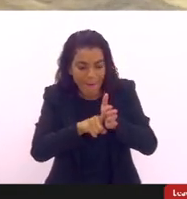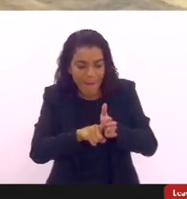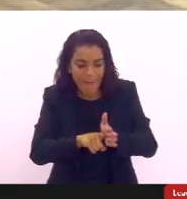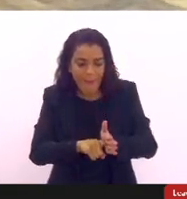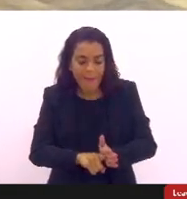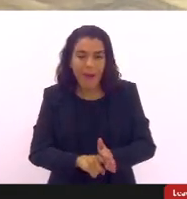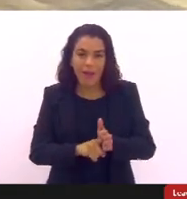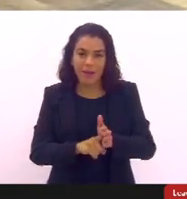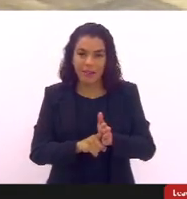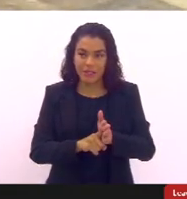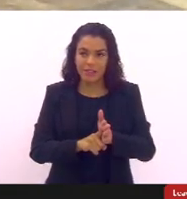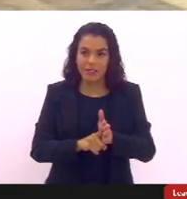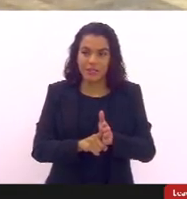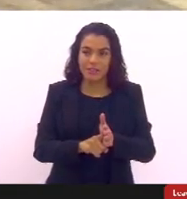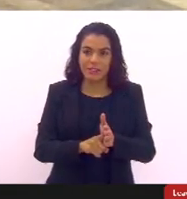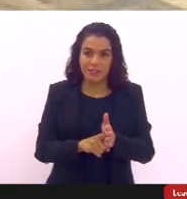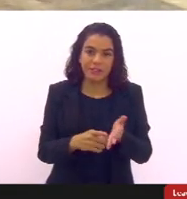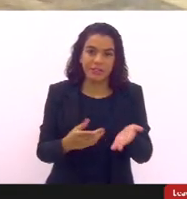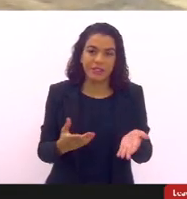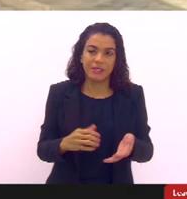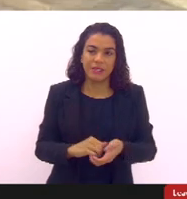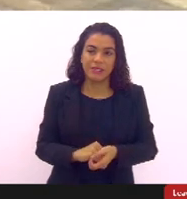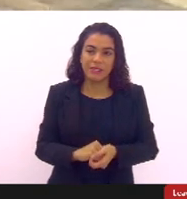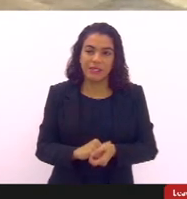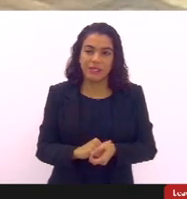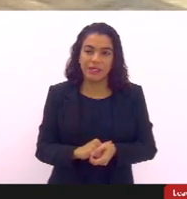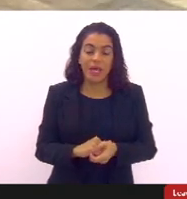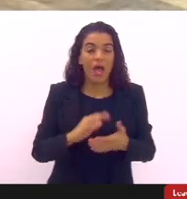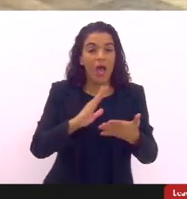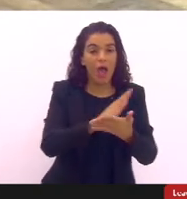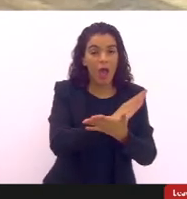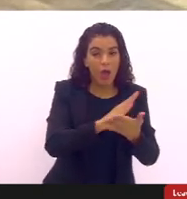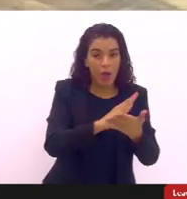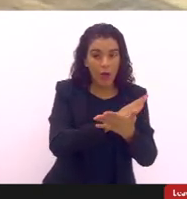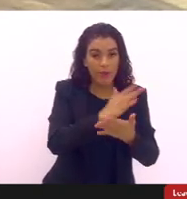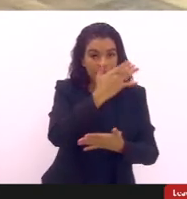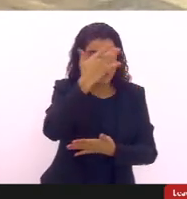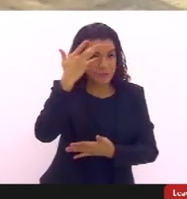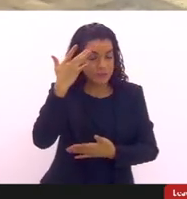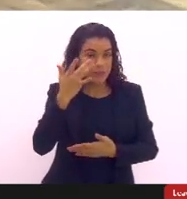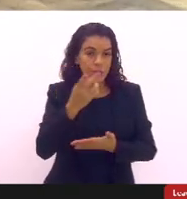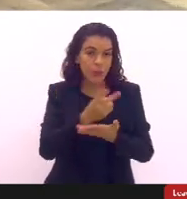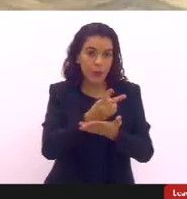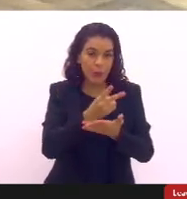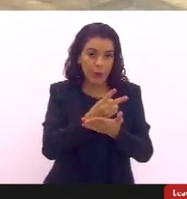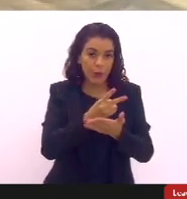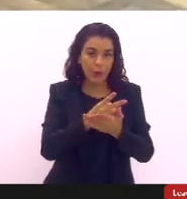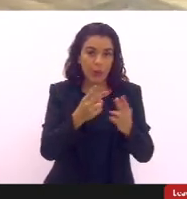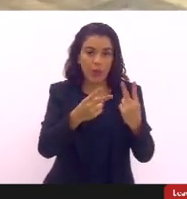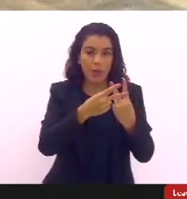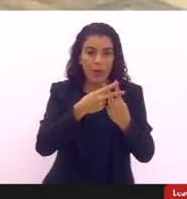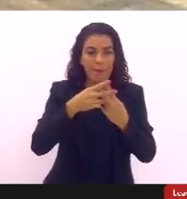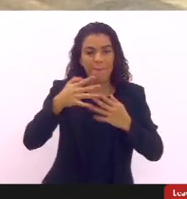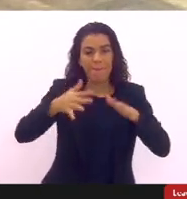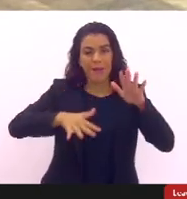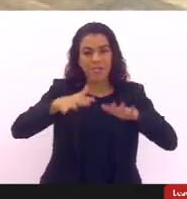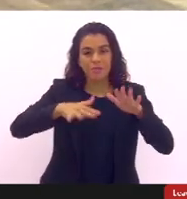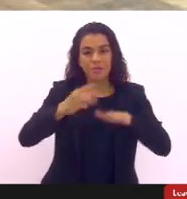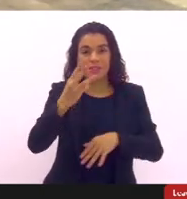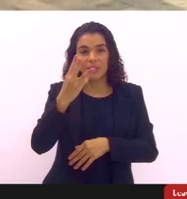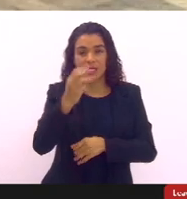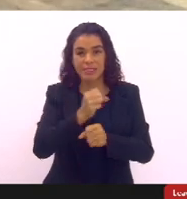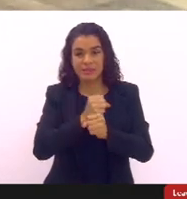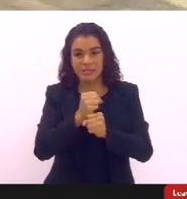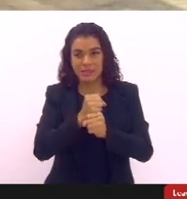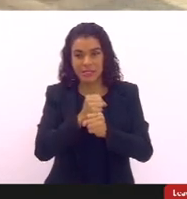para o ingresso dessa pessoa. As pessoas que permanecem presas, elas ficam em média 3 anos.